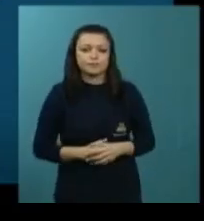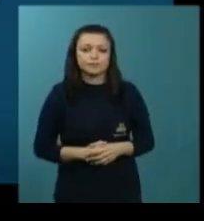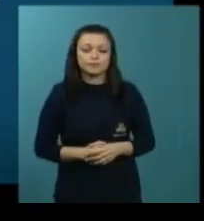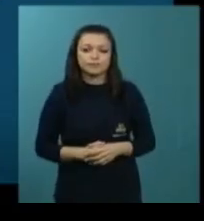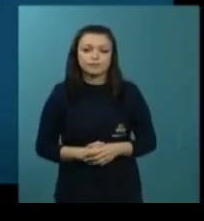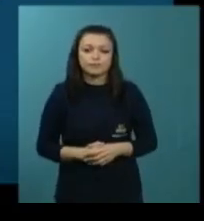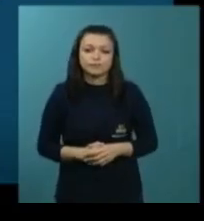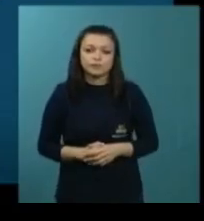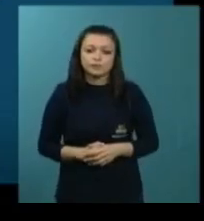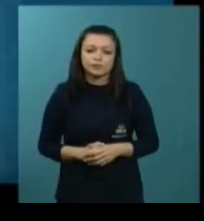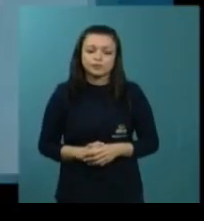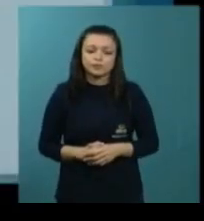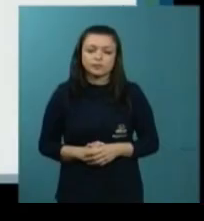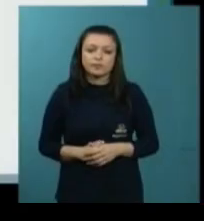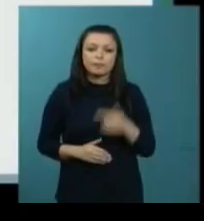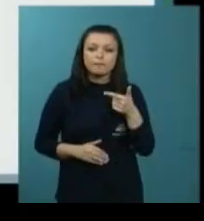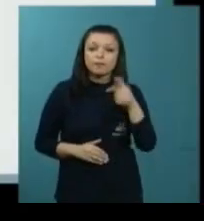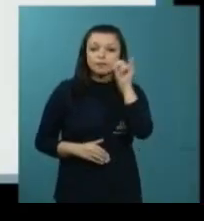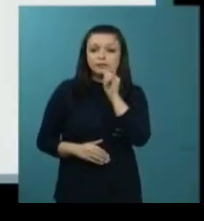Um outro exemplo.